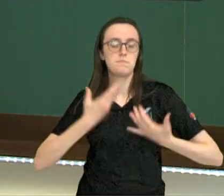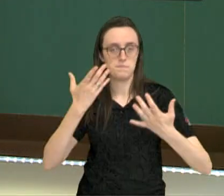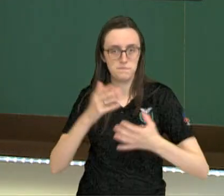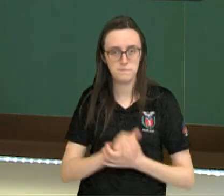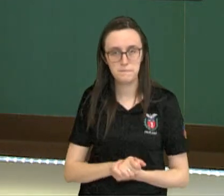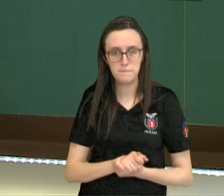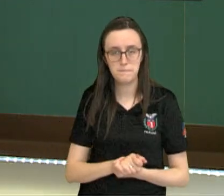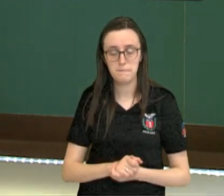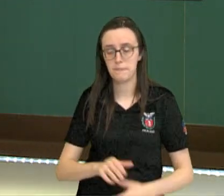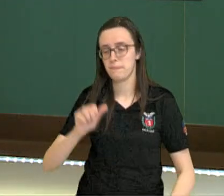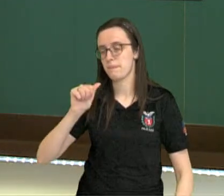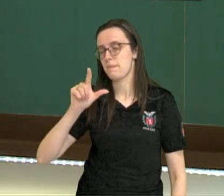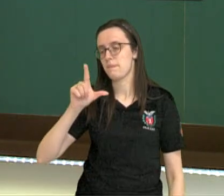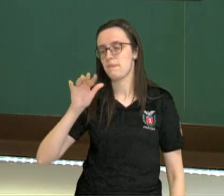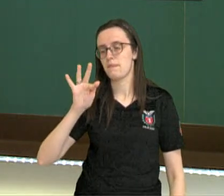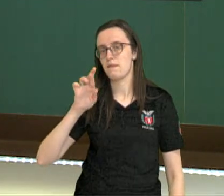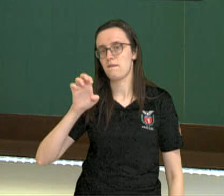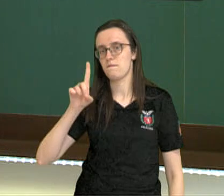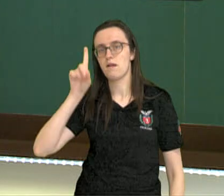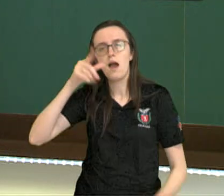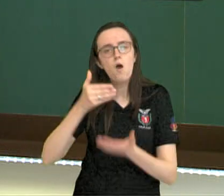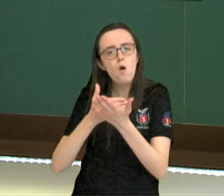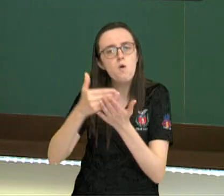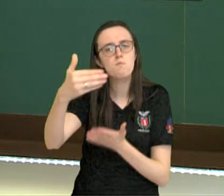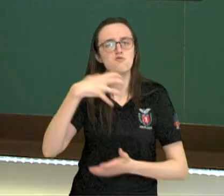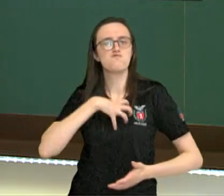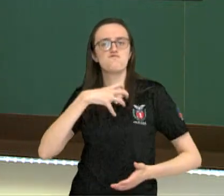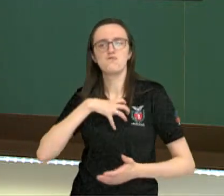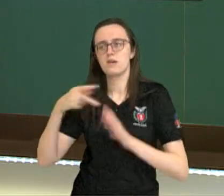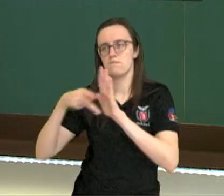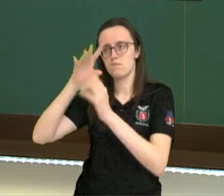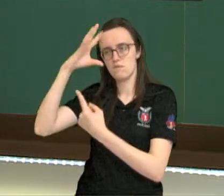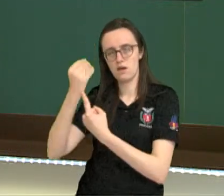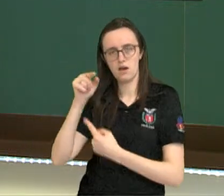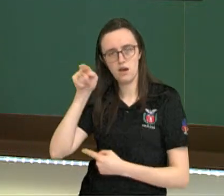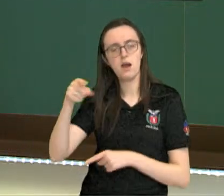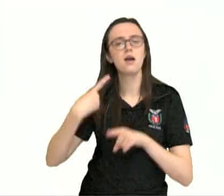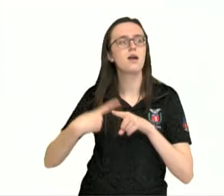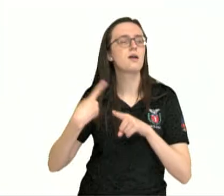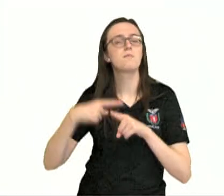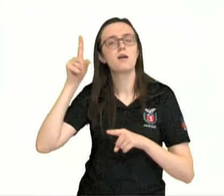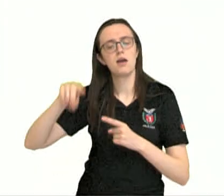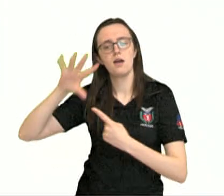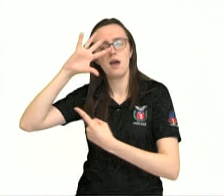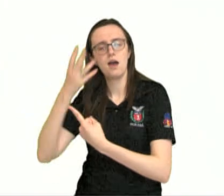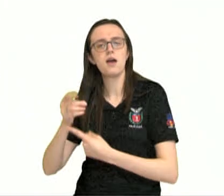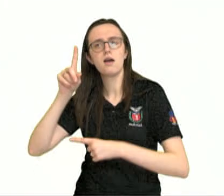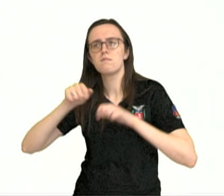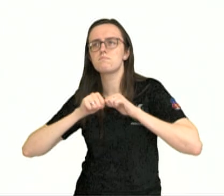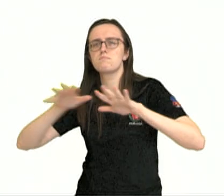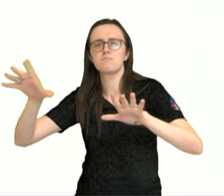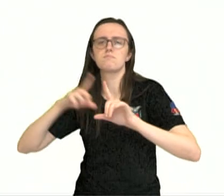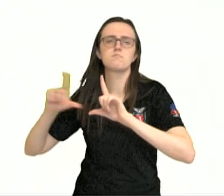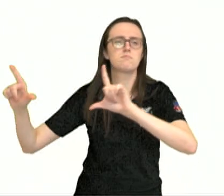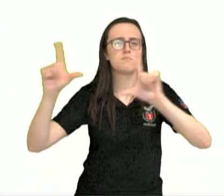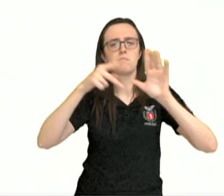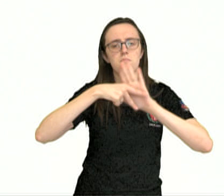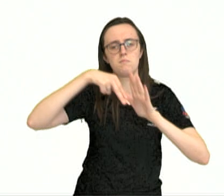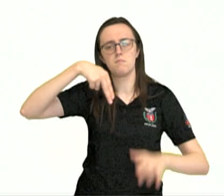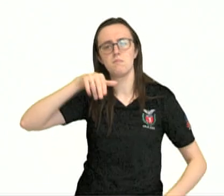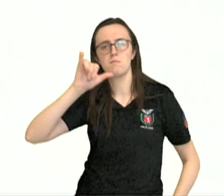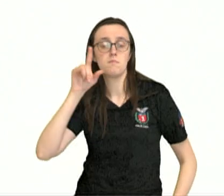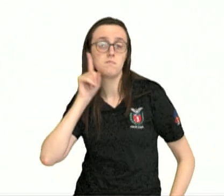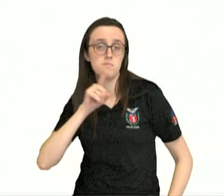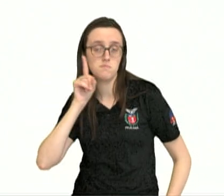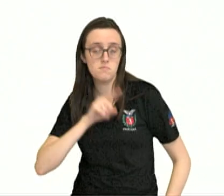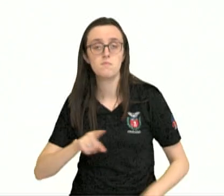Alfred stieglitz é considerado o pioneiro no estilo né de fotografia artística pois ele levou a essa arte para os museus de Nova York e